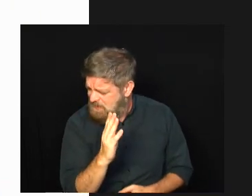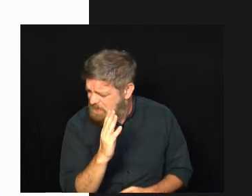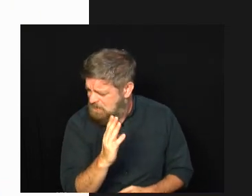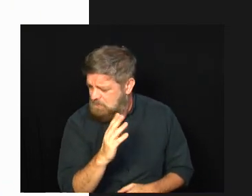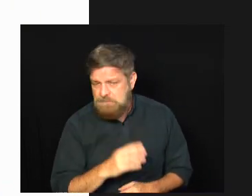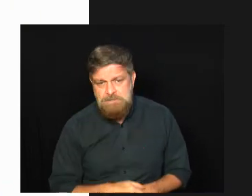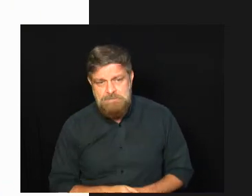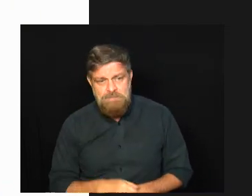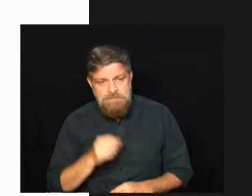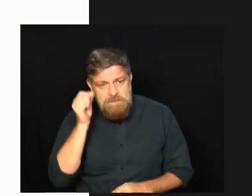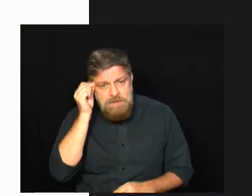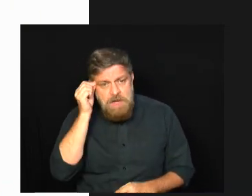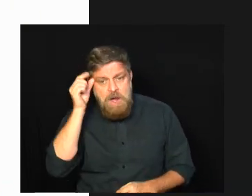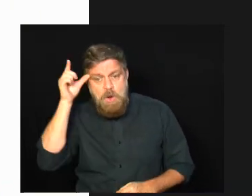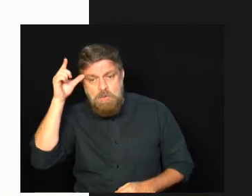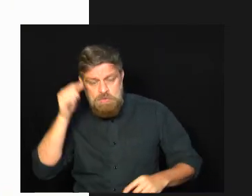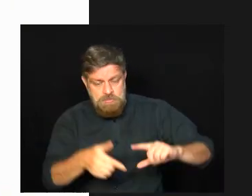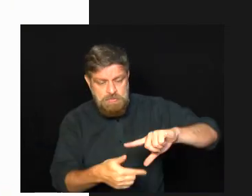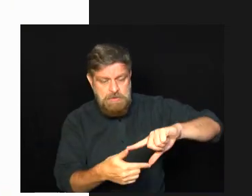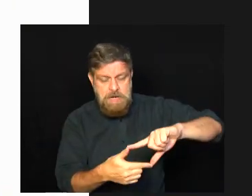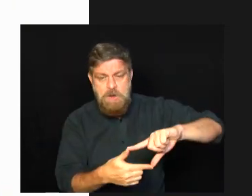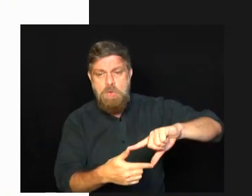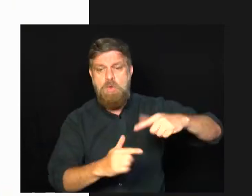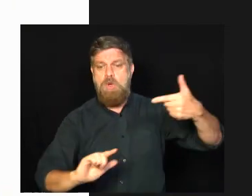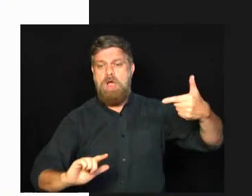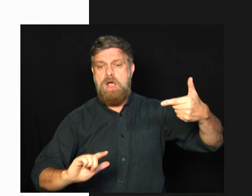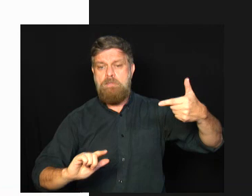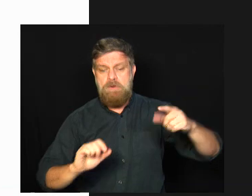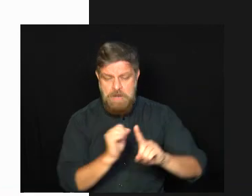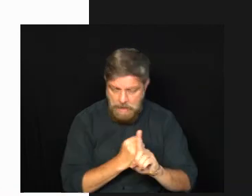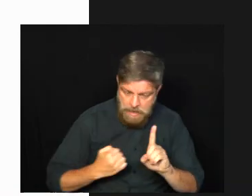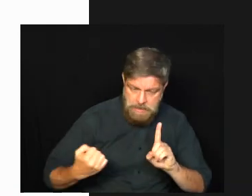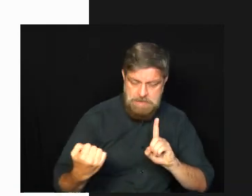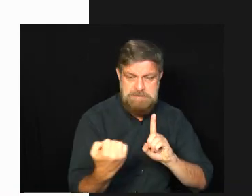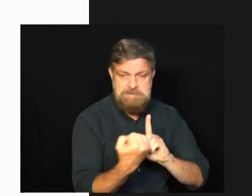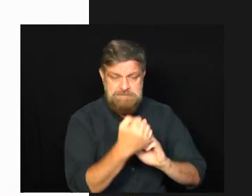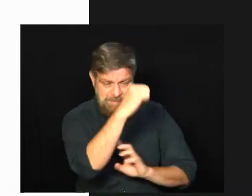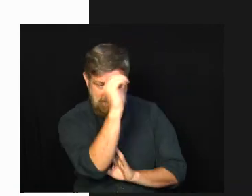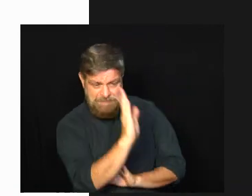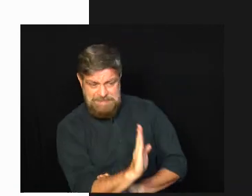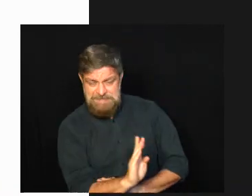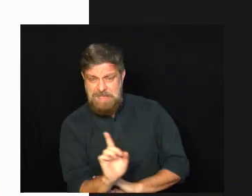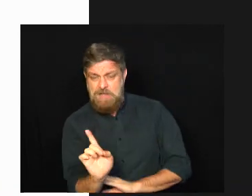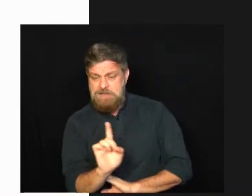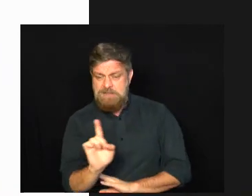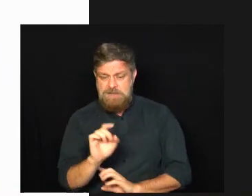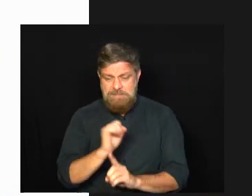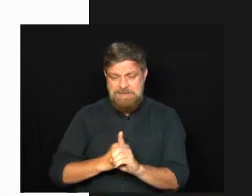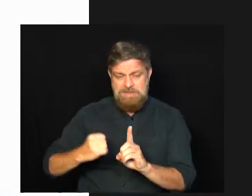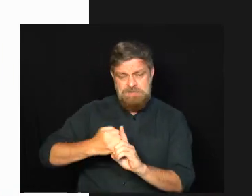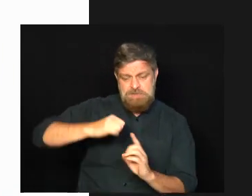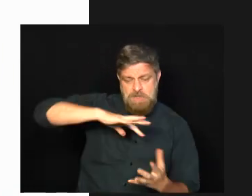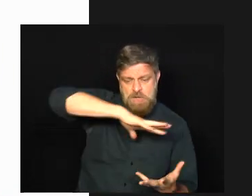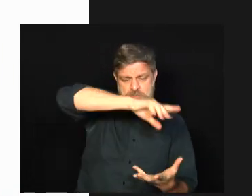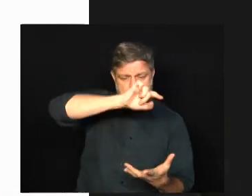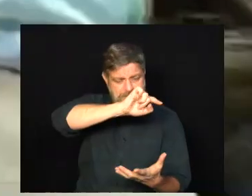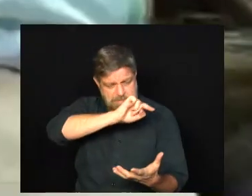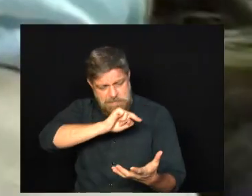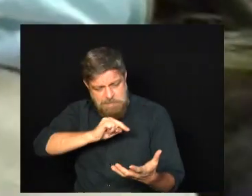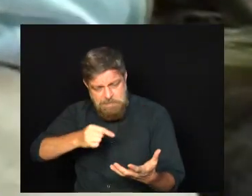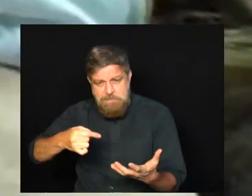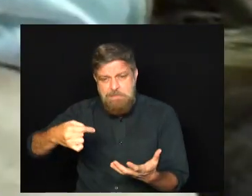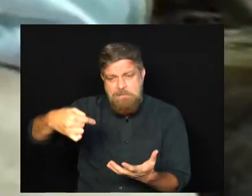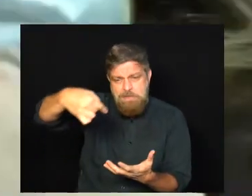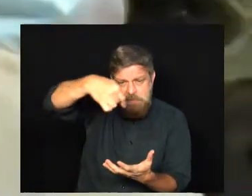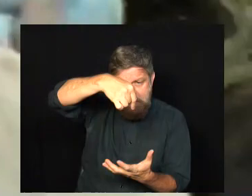da cultura contemporânea, né? Da sociedade não só brasileira, mas da sociedade mundial, entendeu?